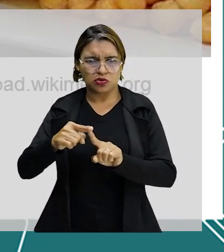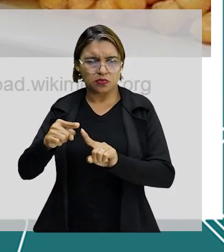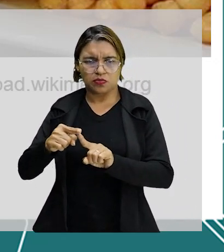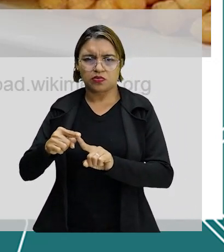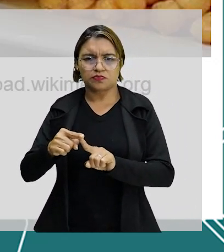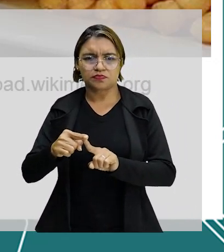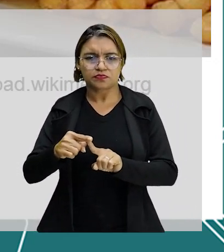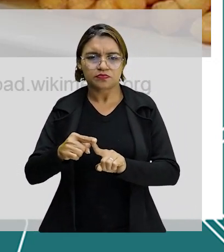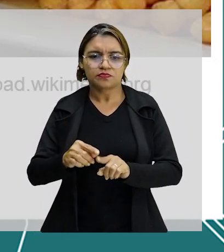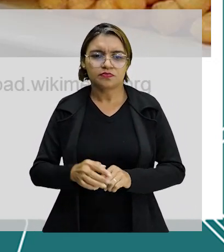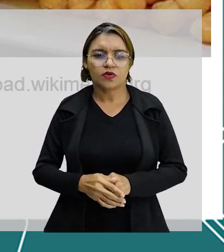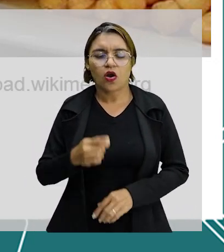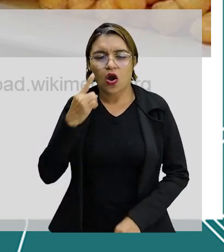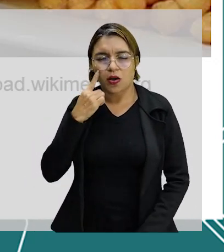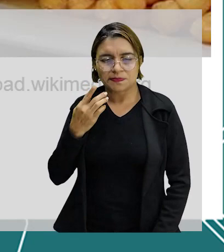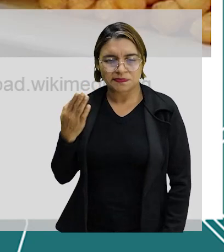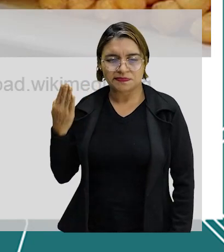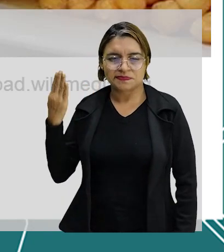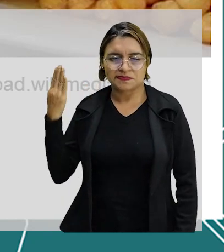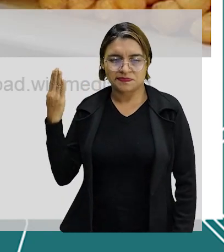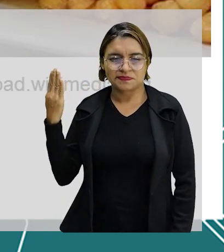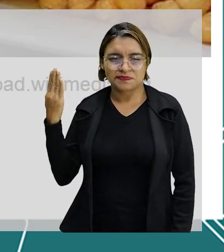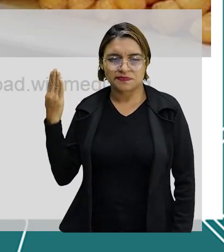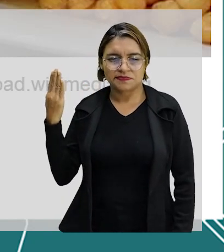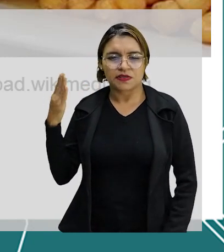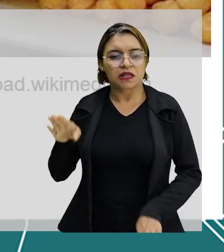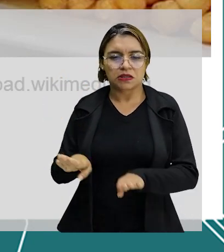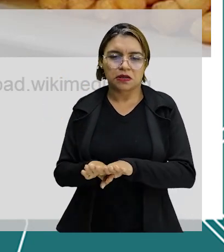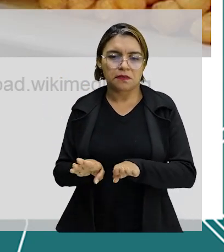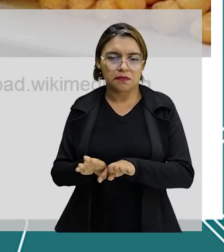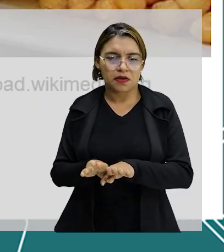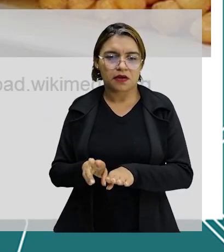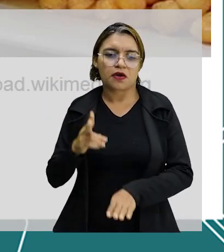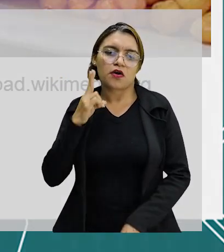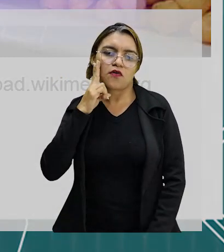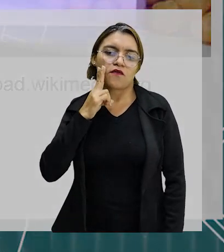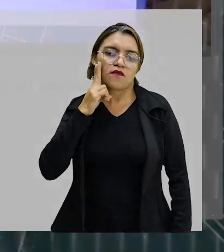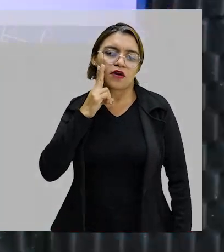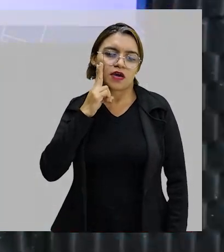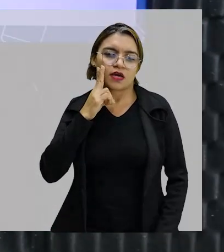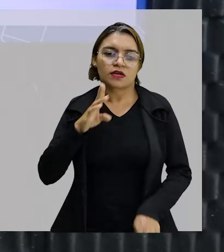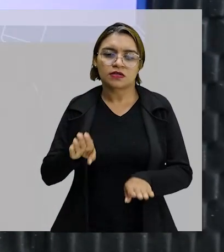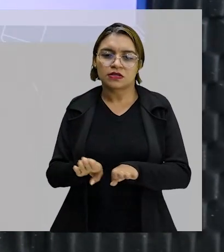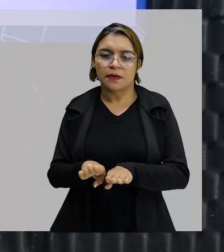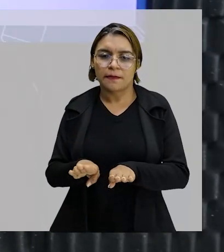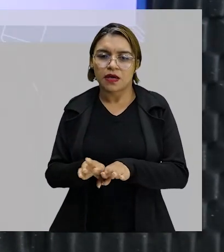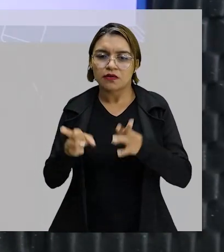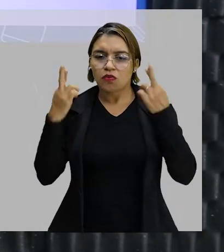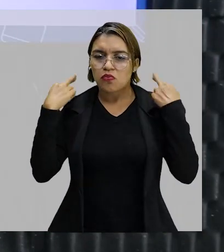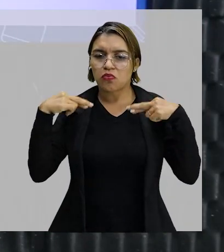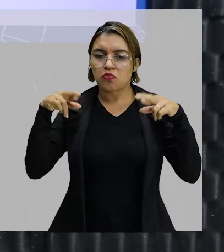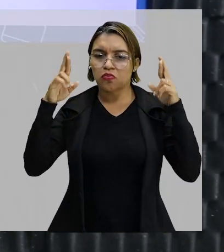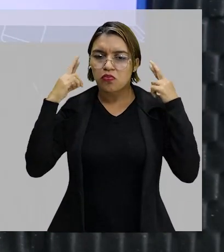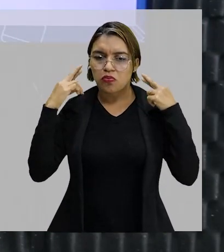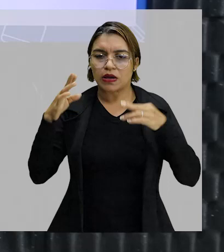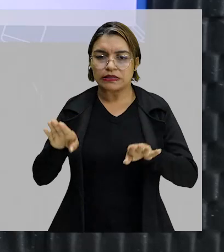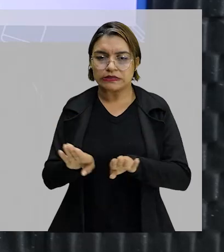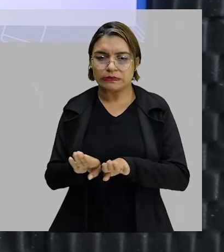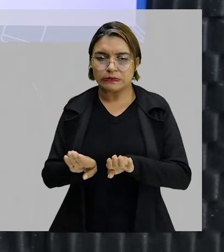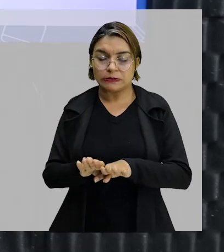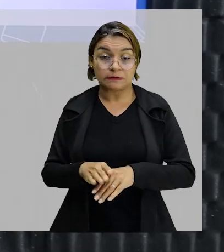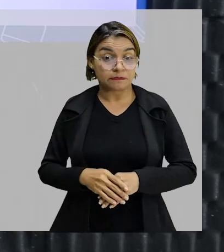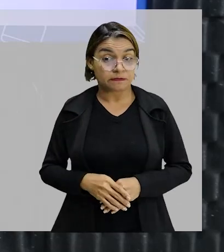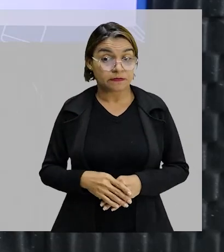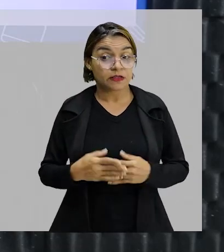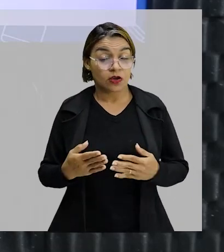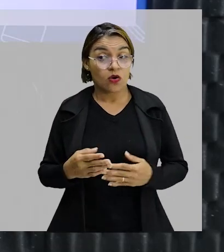de Villaconejos e os vinhos de Navalcarnero e o anis de Chicón, tá?